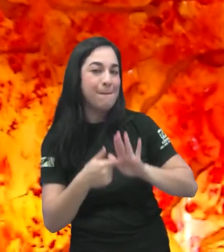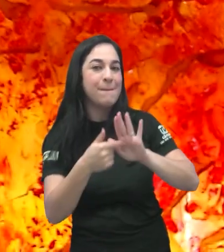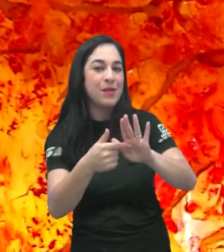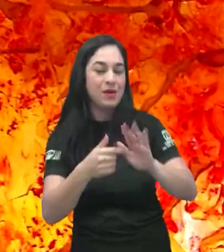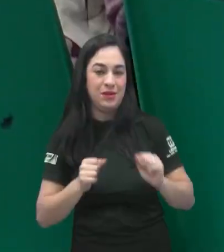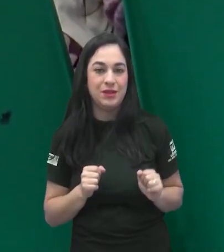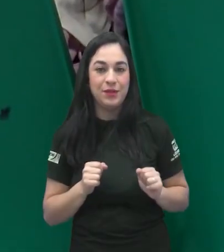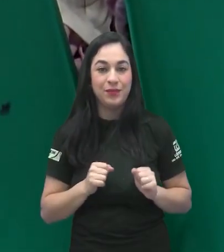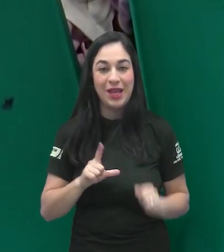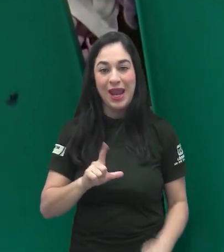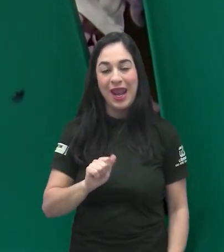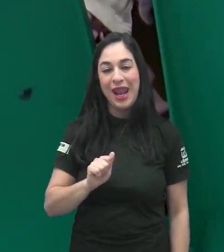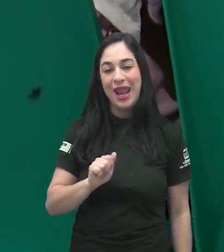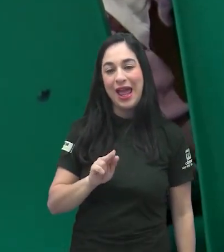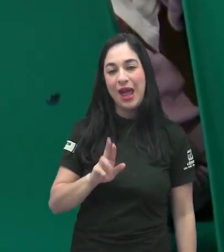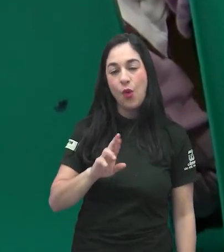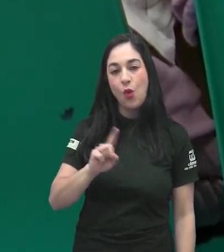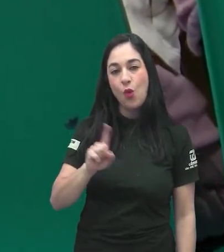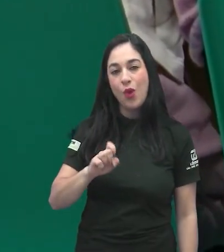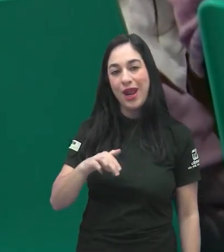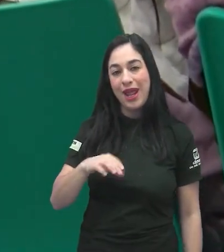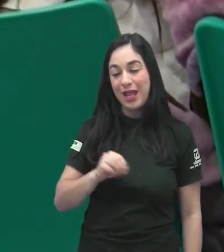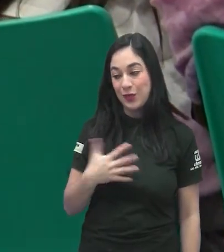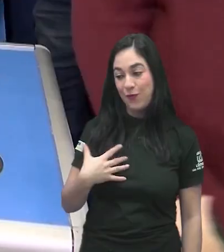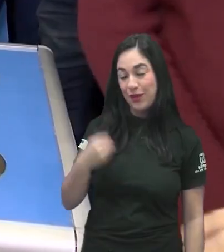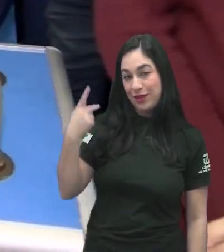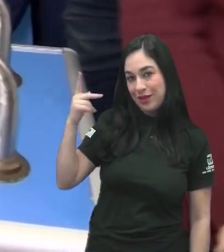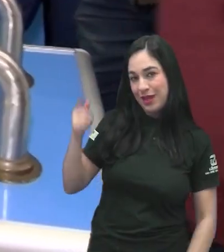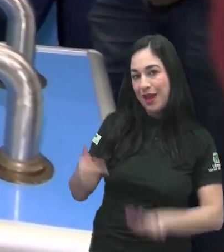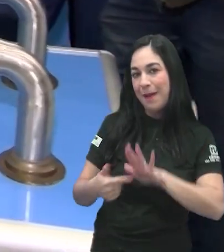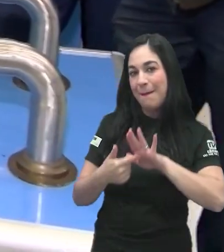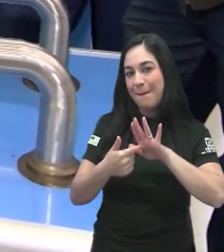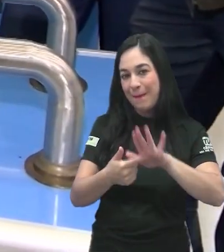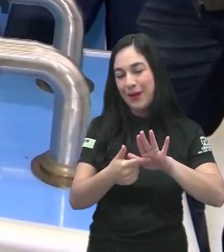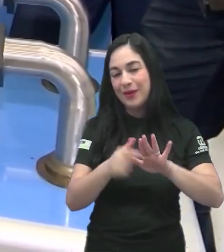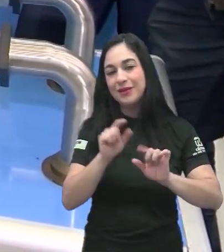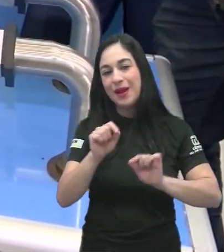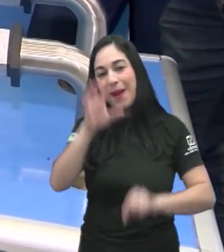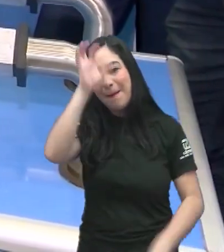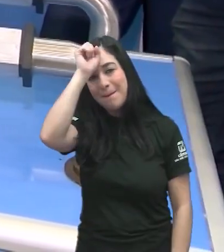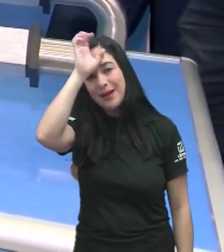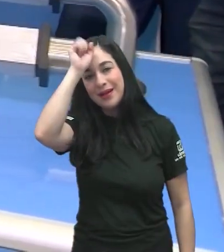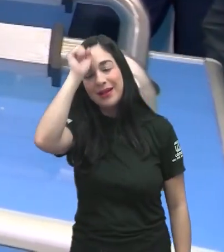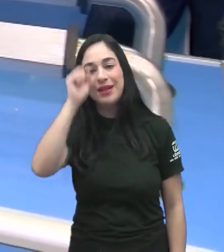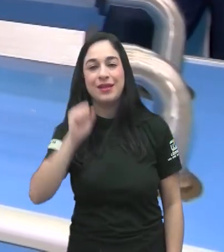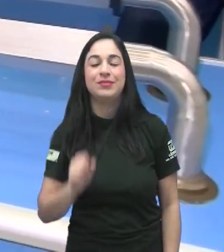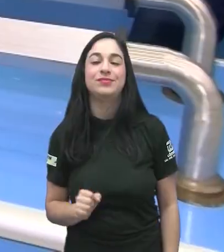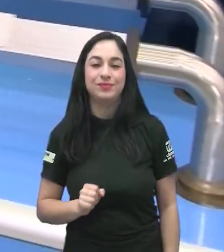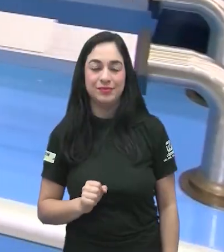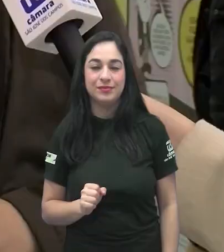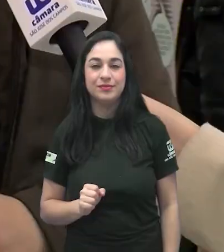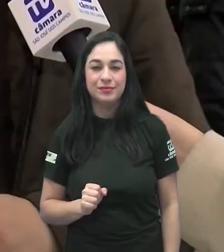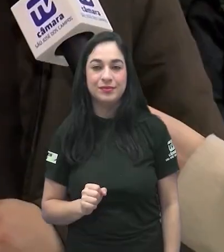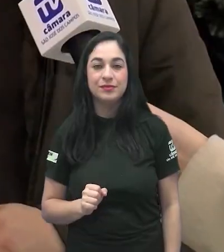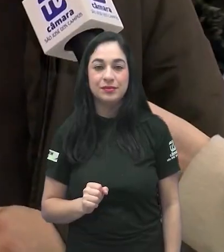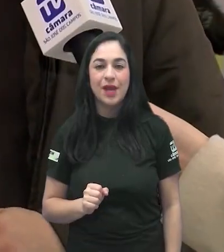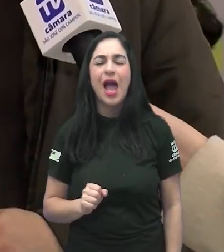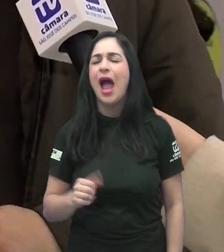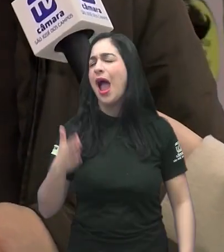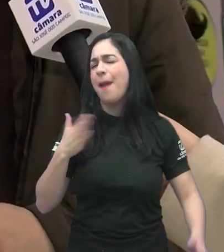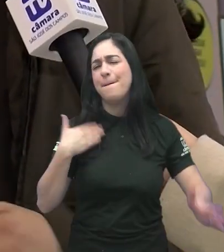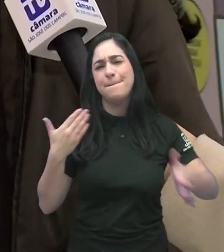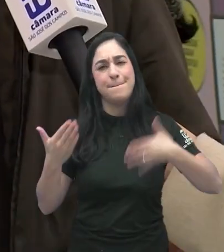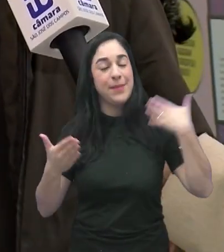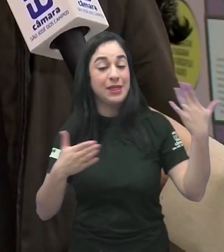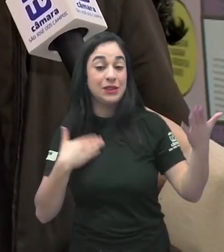nosso universo. Os filhos do Laurence se divertiram aprendendo sobre o passado das espécies e fabricando fósseis. É legal porque